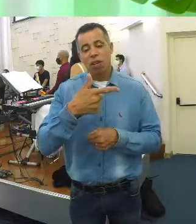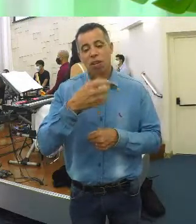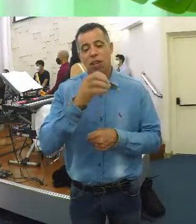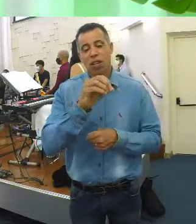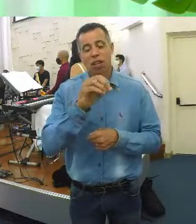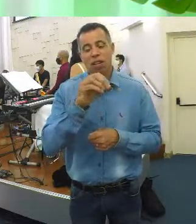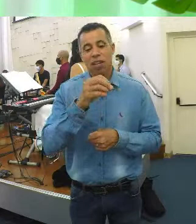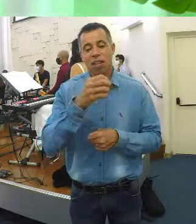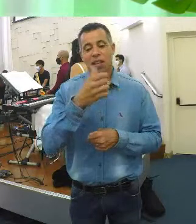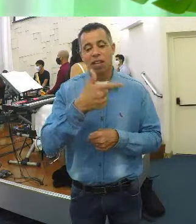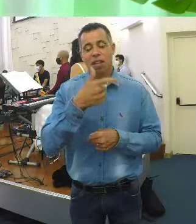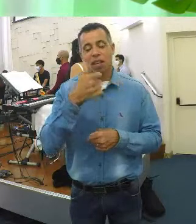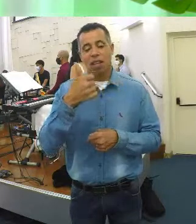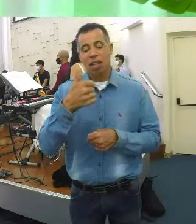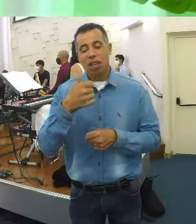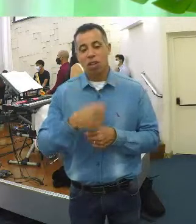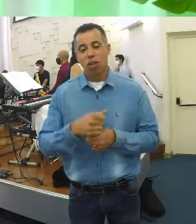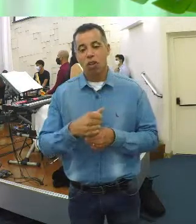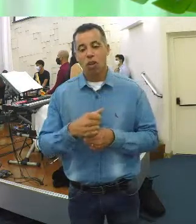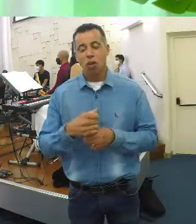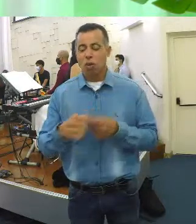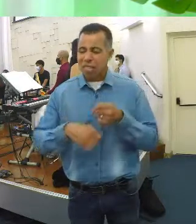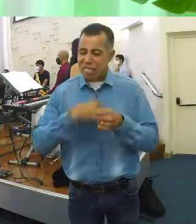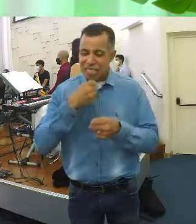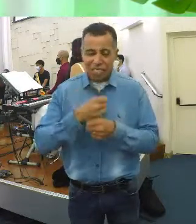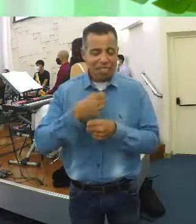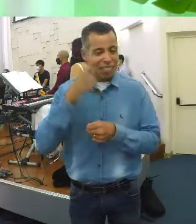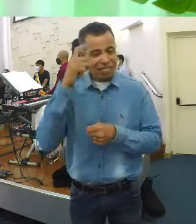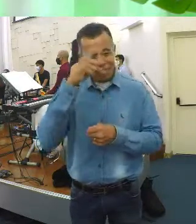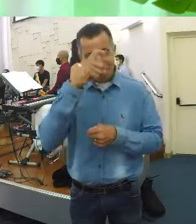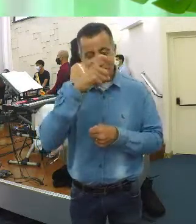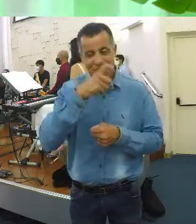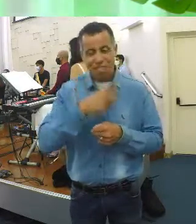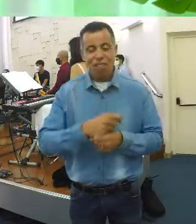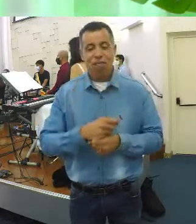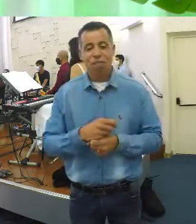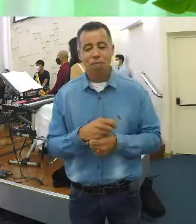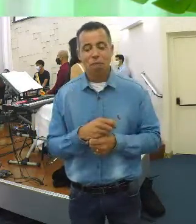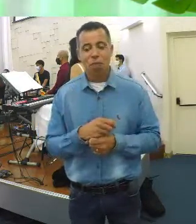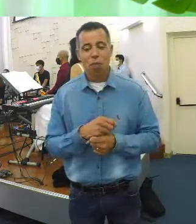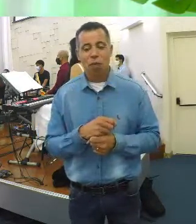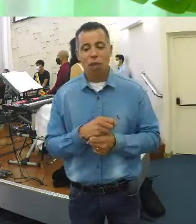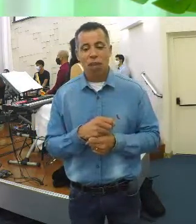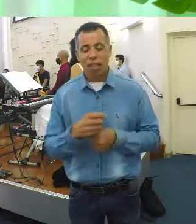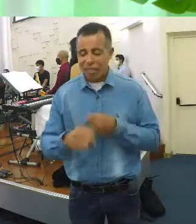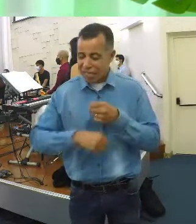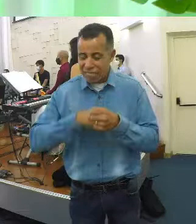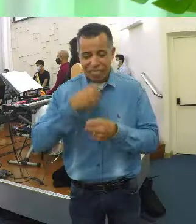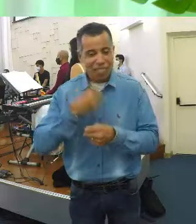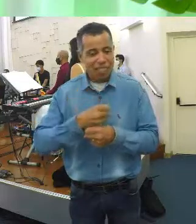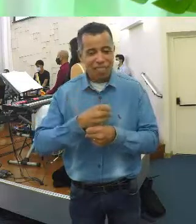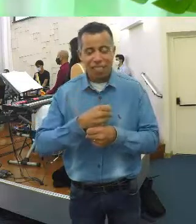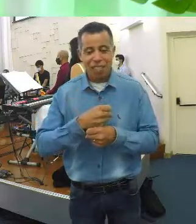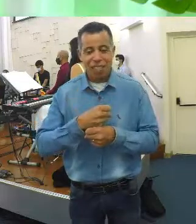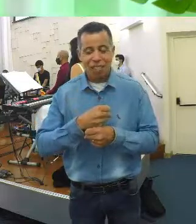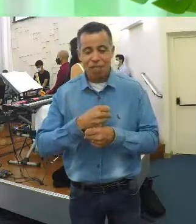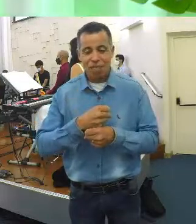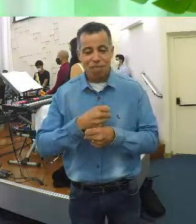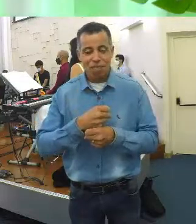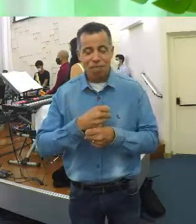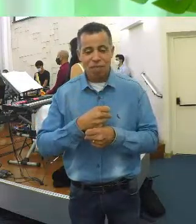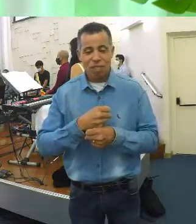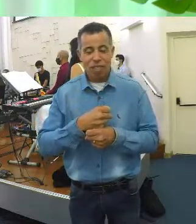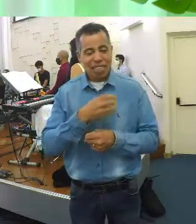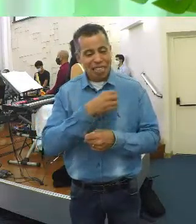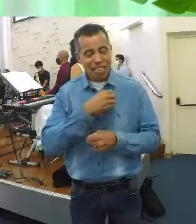difícil, ano de terríveis notícias acerca da economia, ano de terríveis notícias acerca da saúde